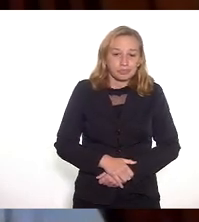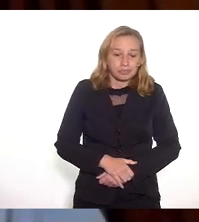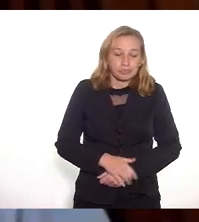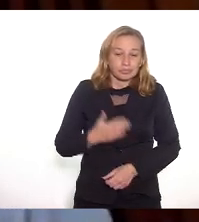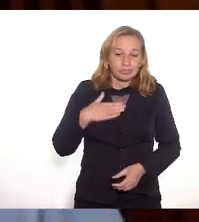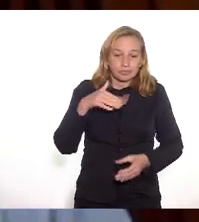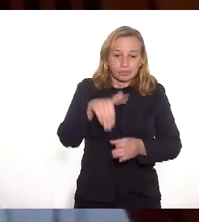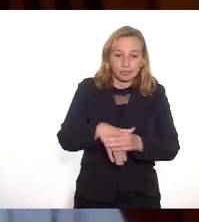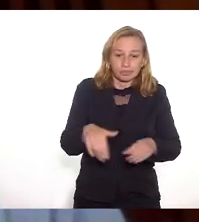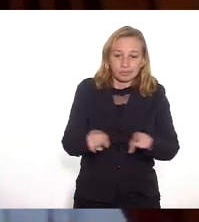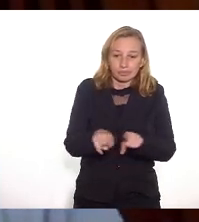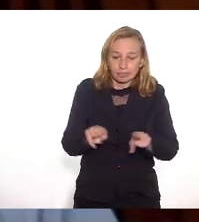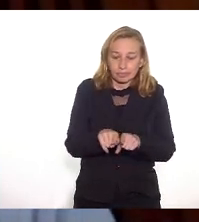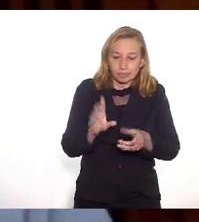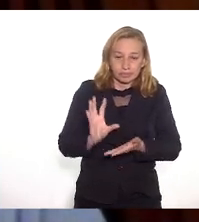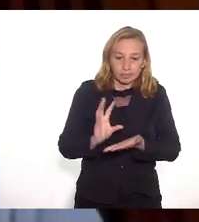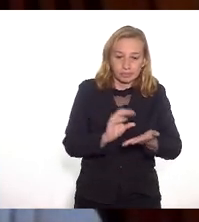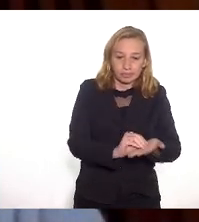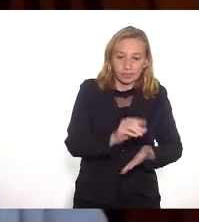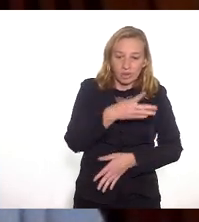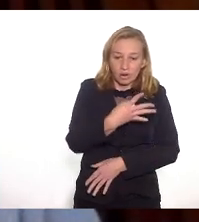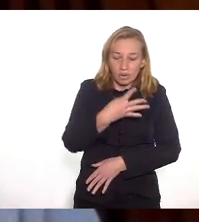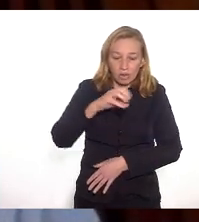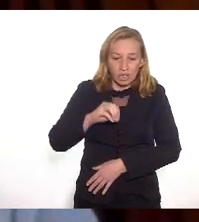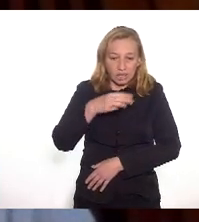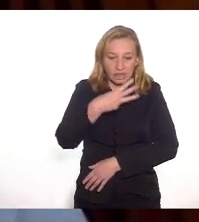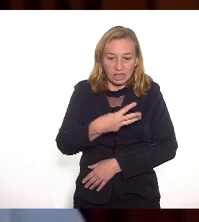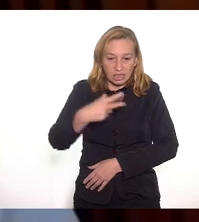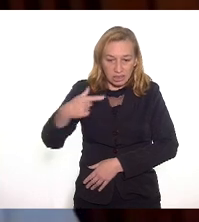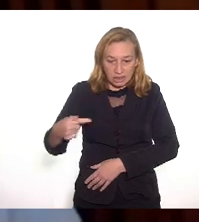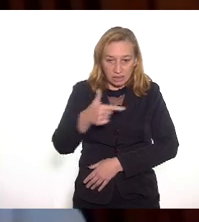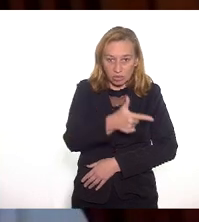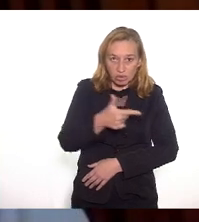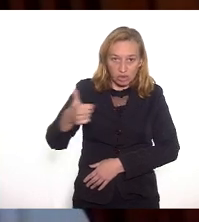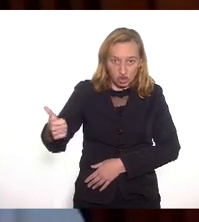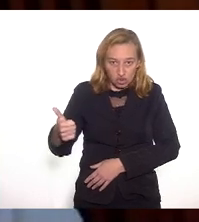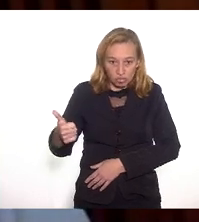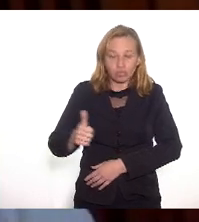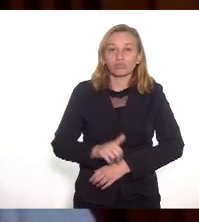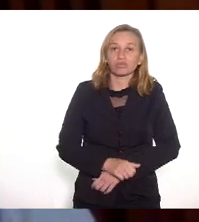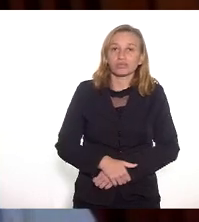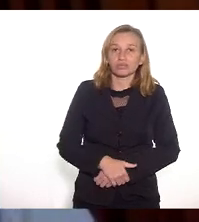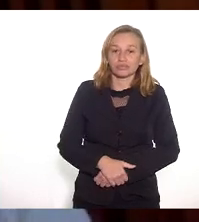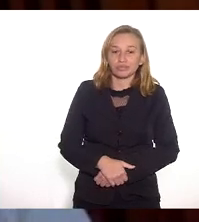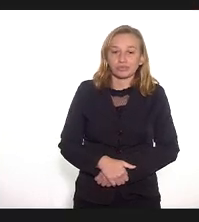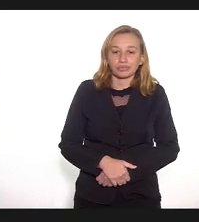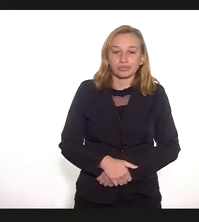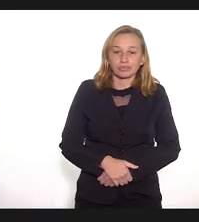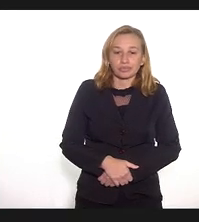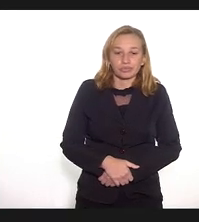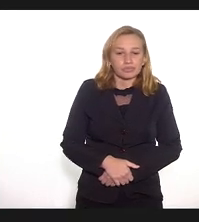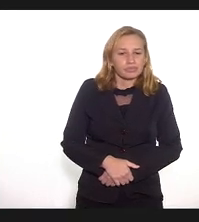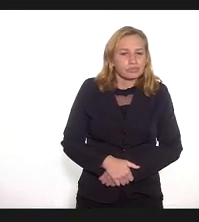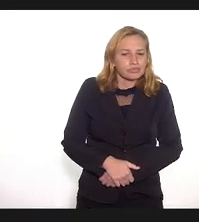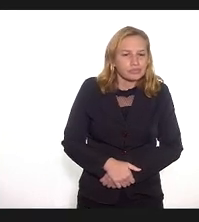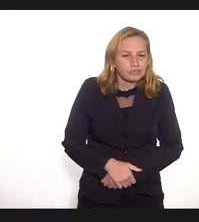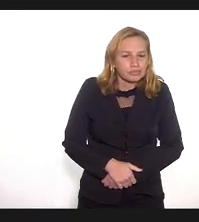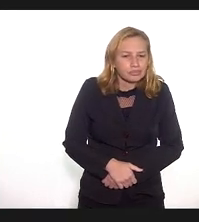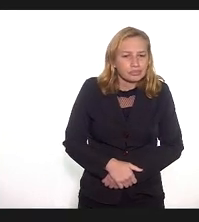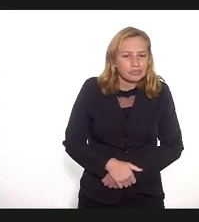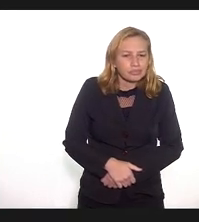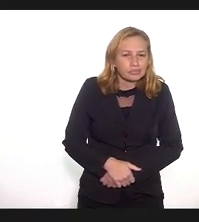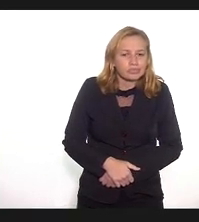Meu voto também é pela anexação ao 4037 de 2021, mesmo. Isso. Autoria de quem? Inclusive é do próprio presidente.